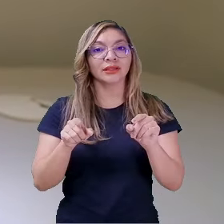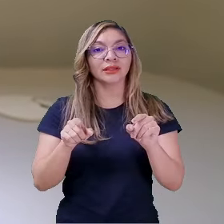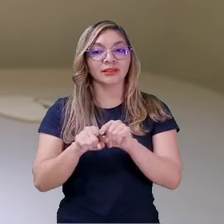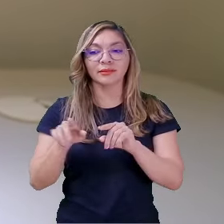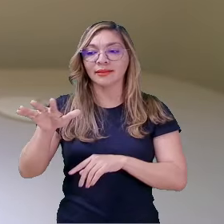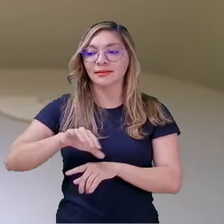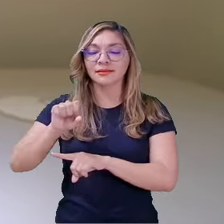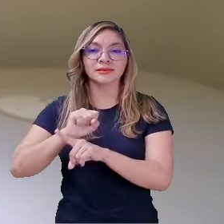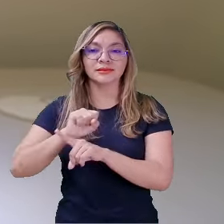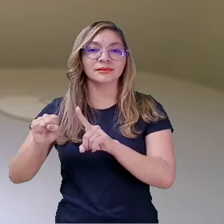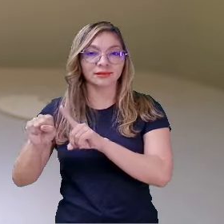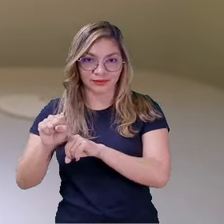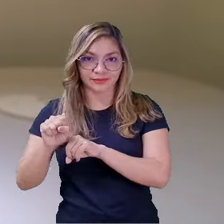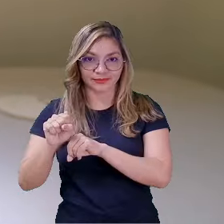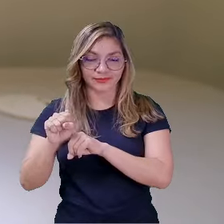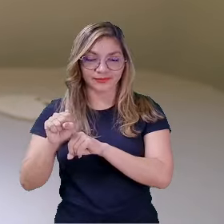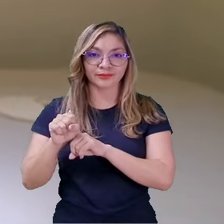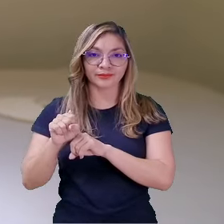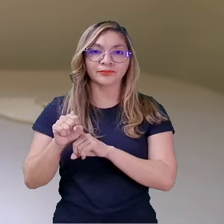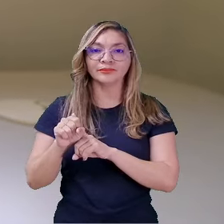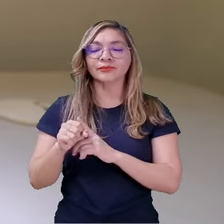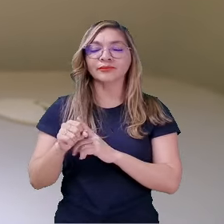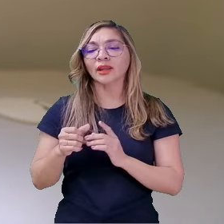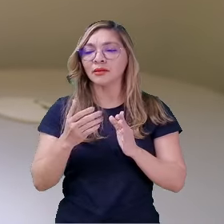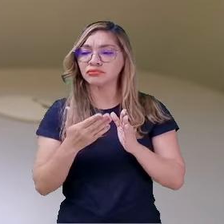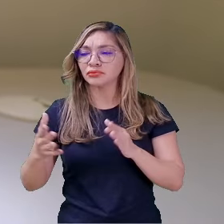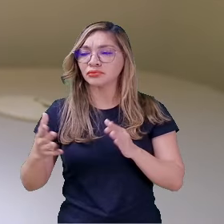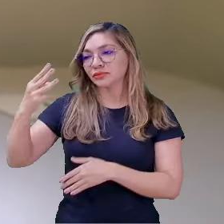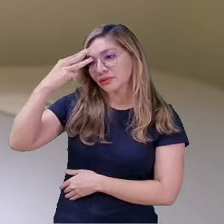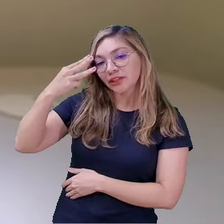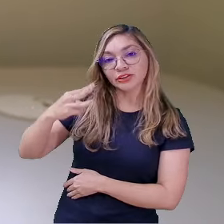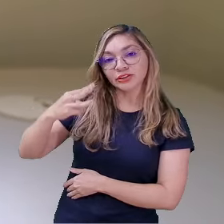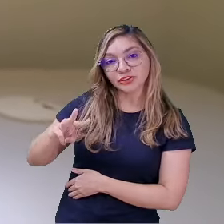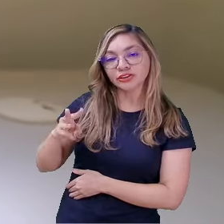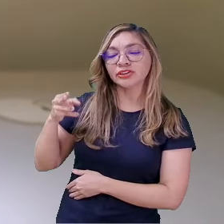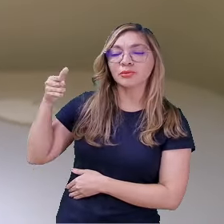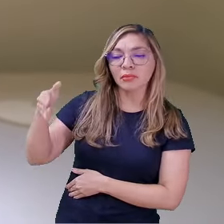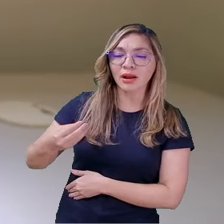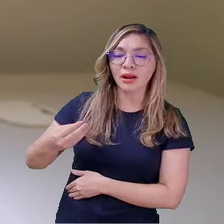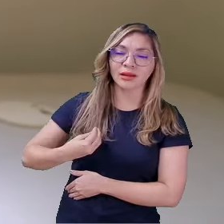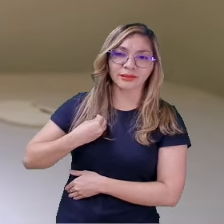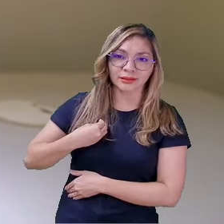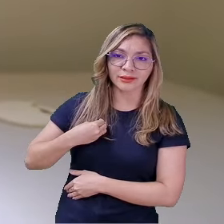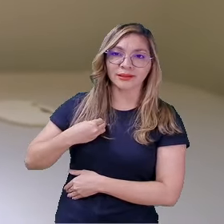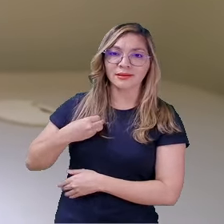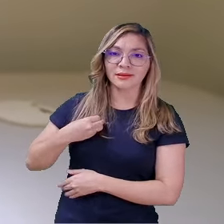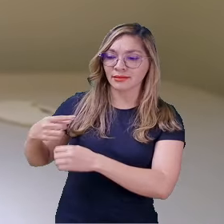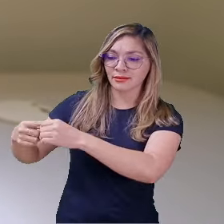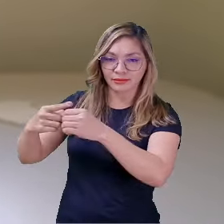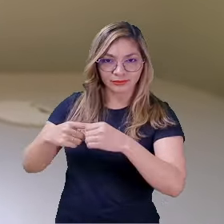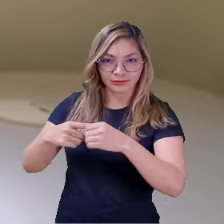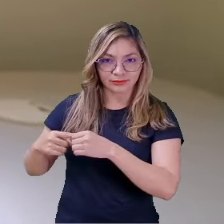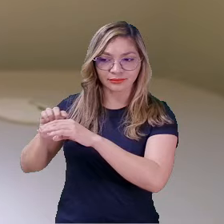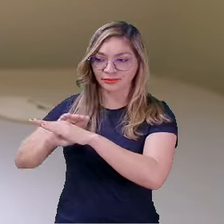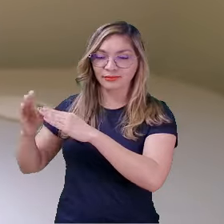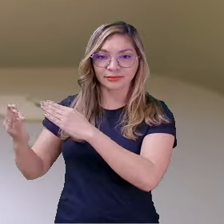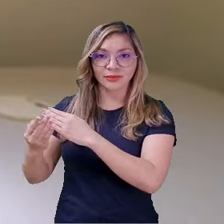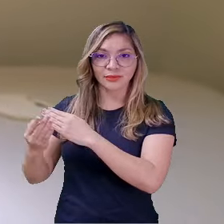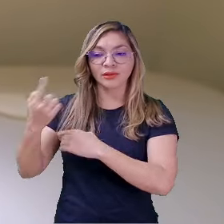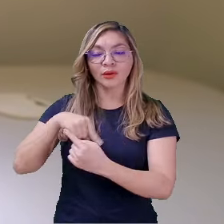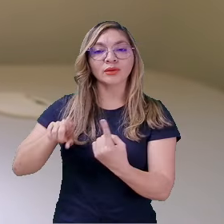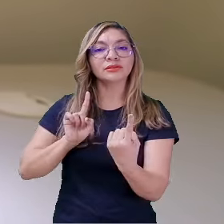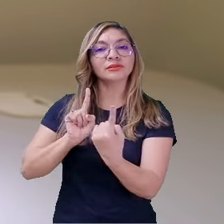né? E durante esses 3 dias que nós tivemos aqui na comunidade Vila Progresso, nós fizemos o atendimento